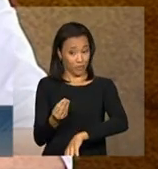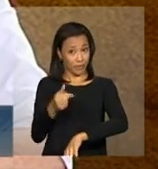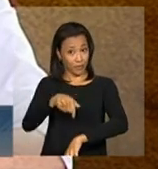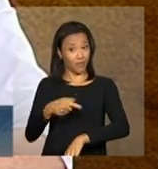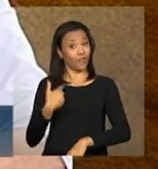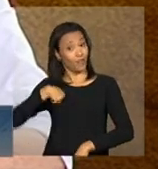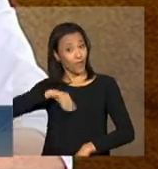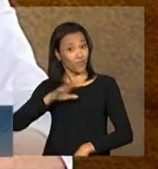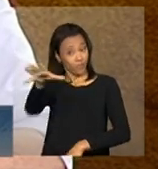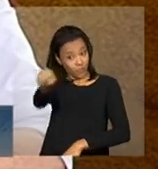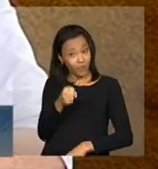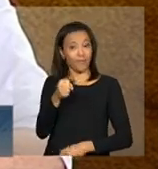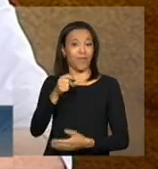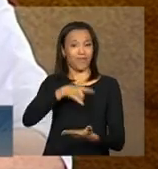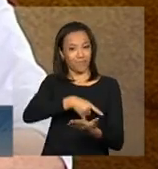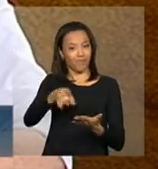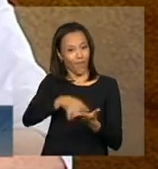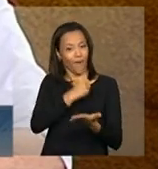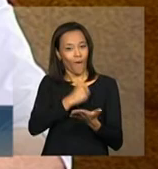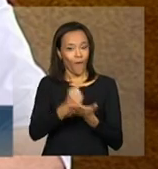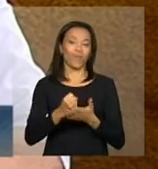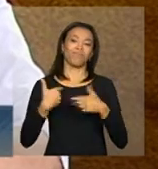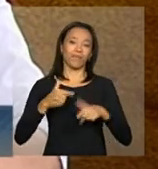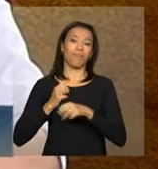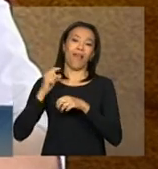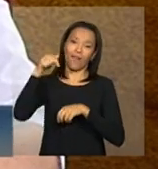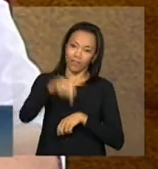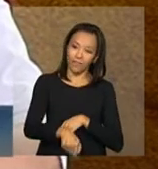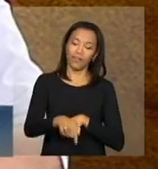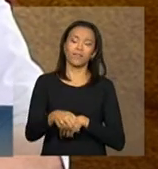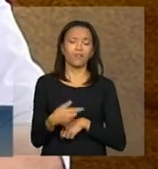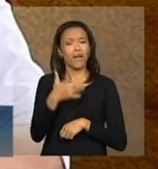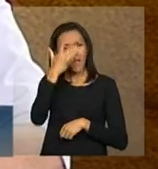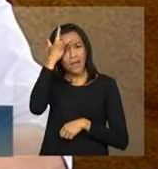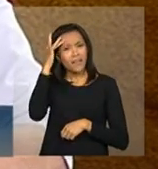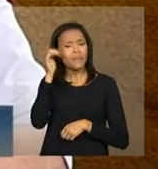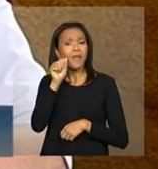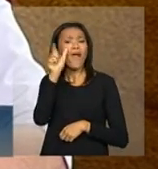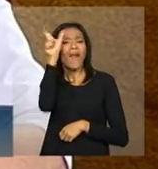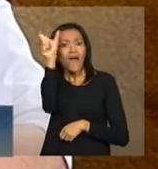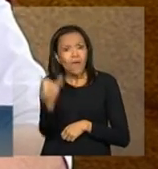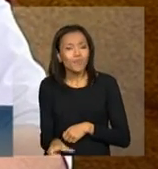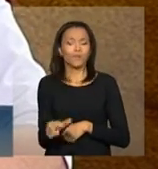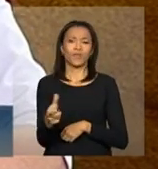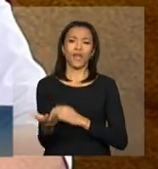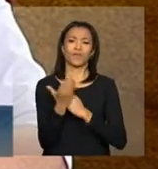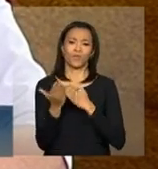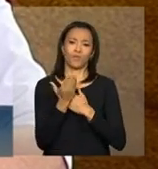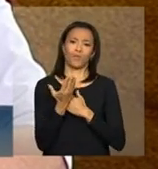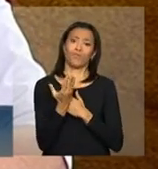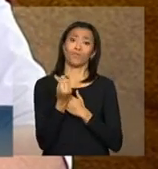vamos acabar contratando você. Né? Então, assim, foi uma pessoa que colaborou muito nesse processo